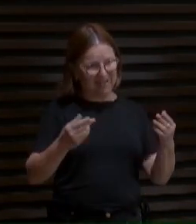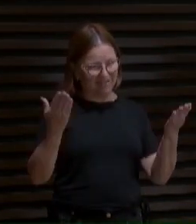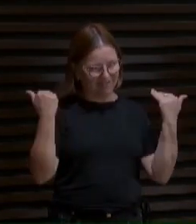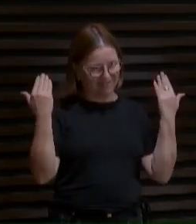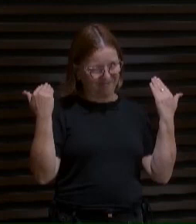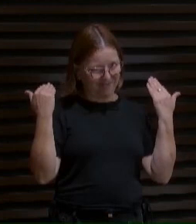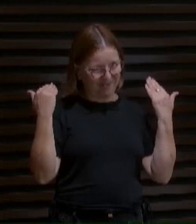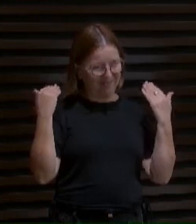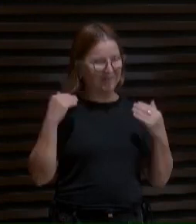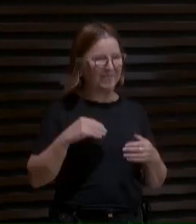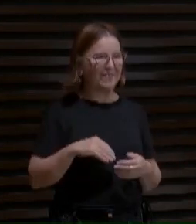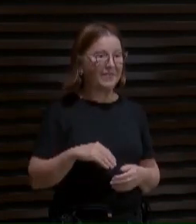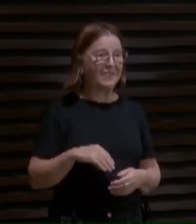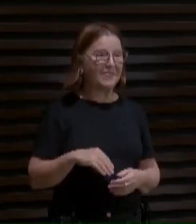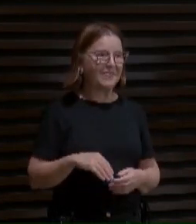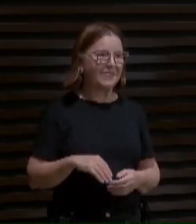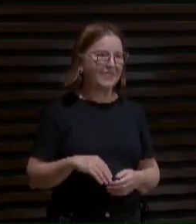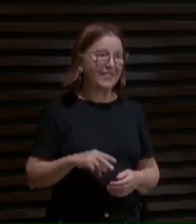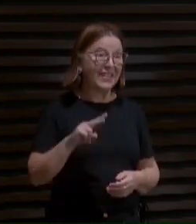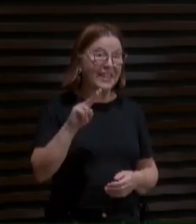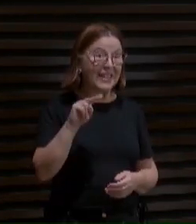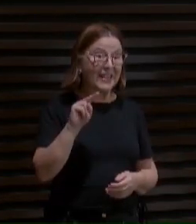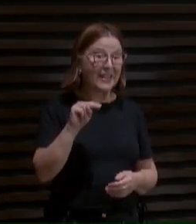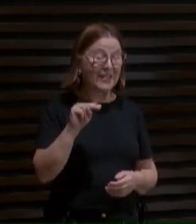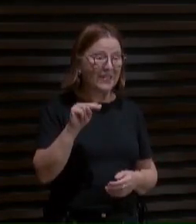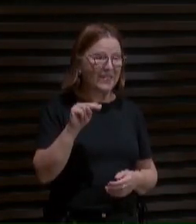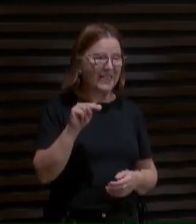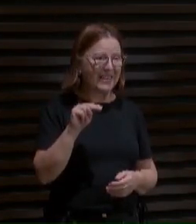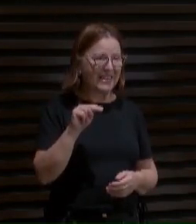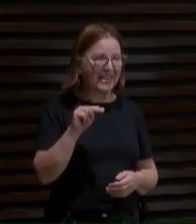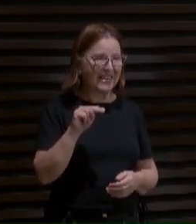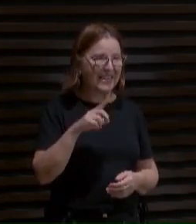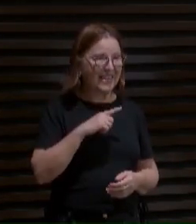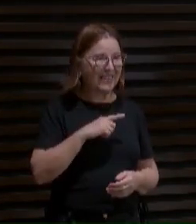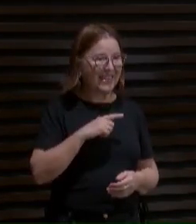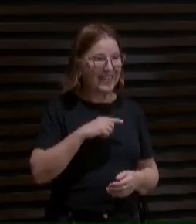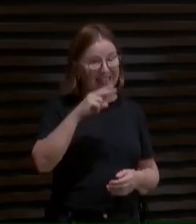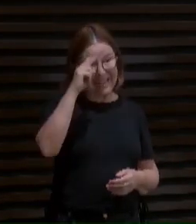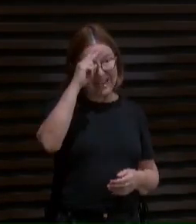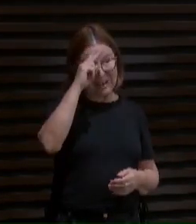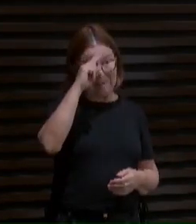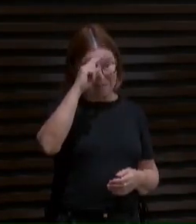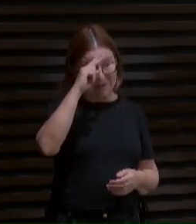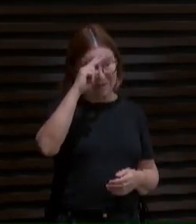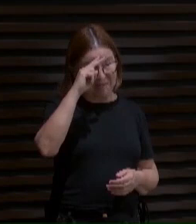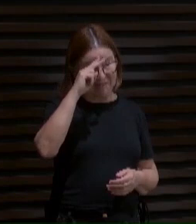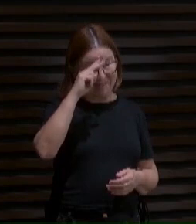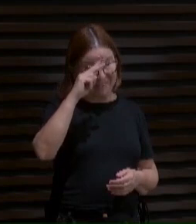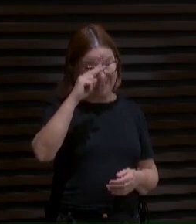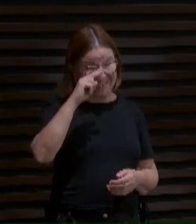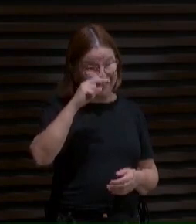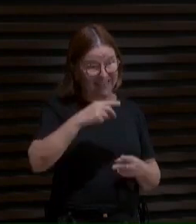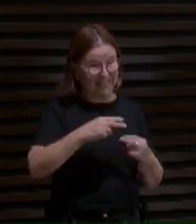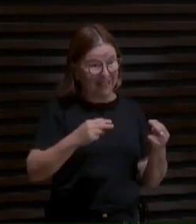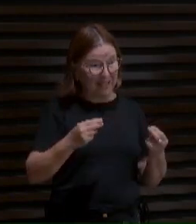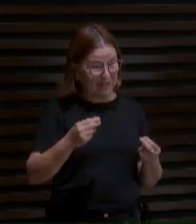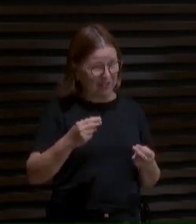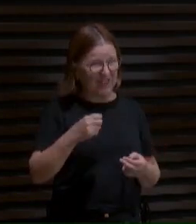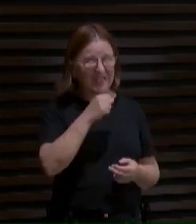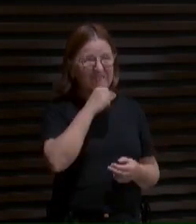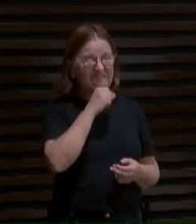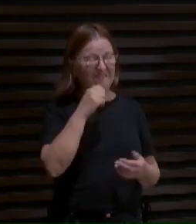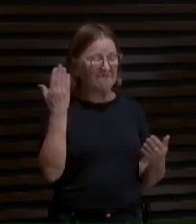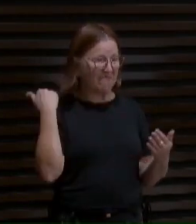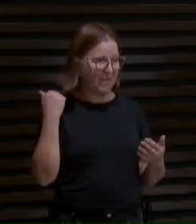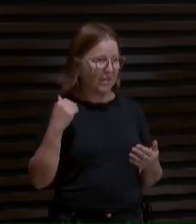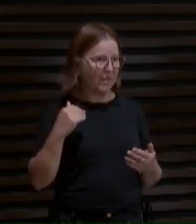passadas, jamais haverá memória delas. Uau! Por que o Senhor vai criar novos céus